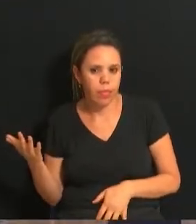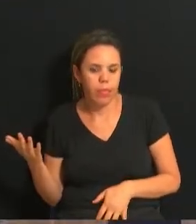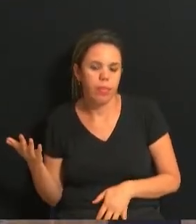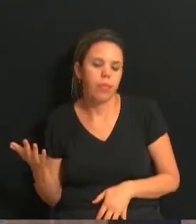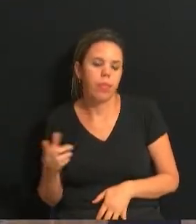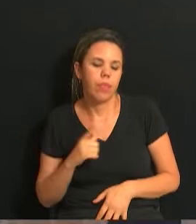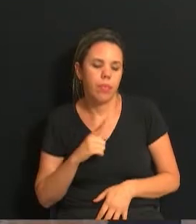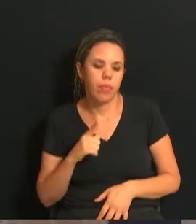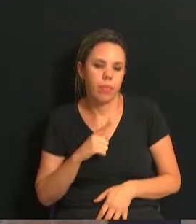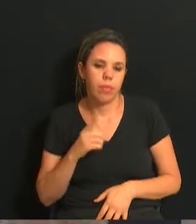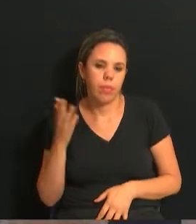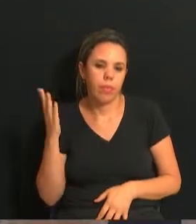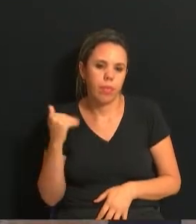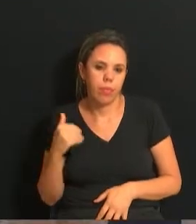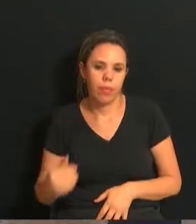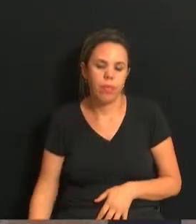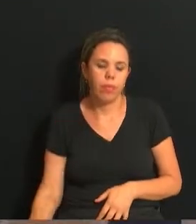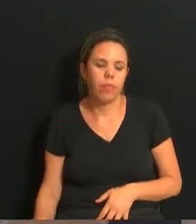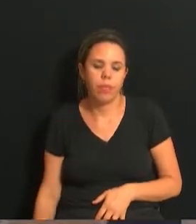ter conhecimento